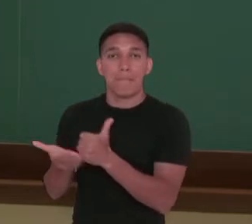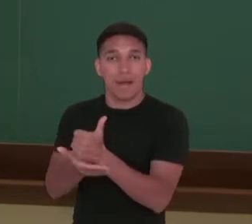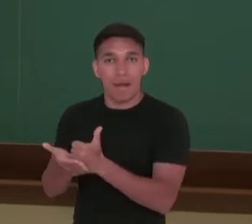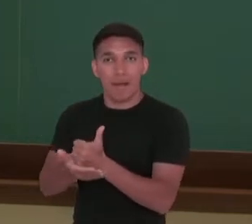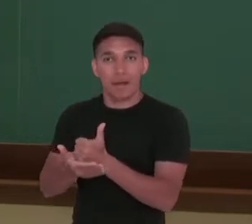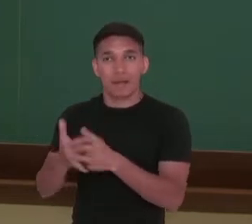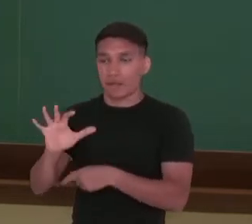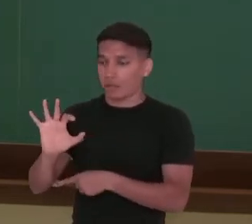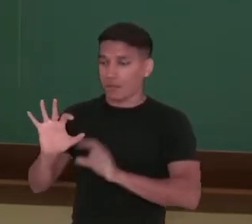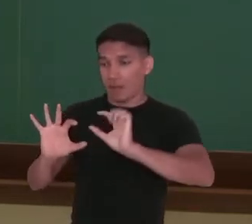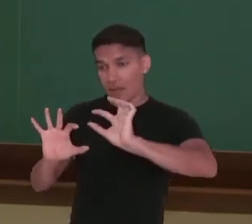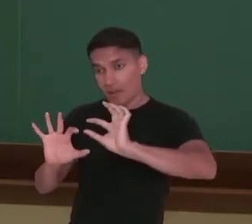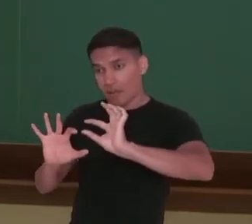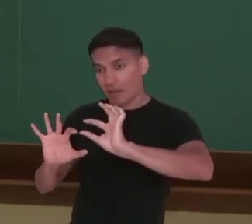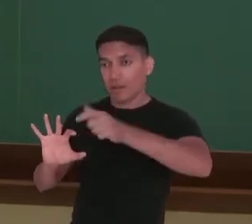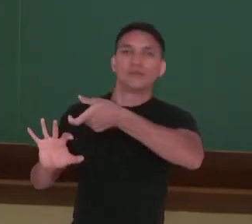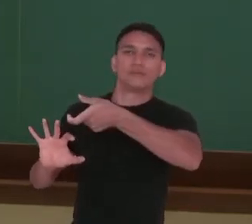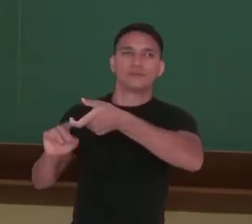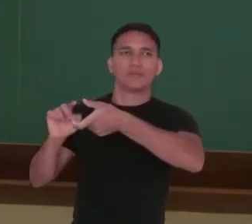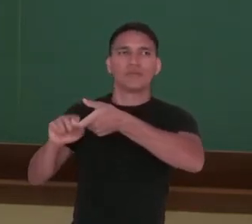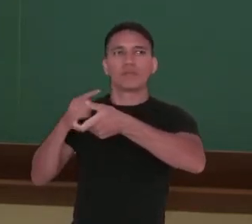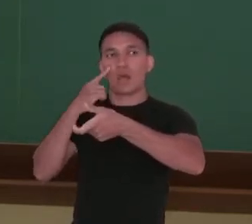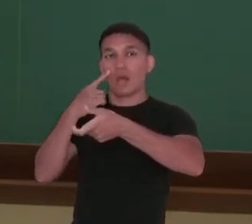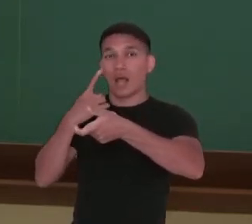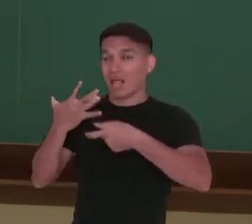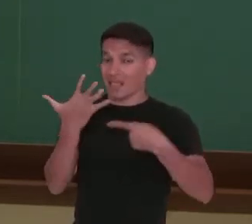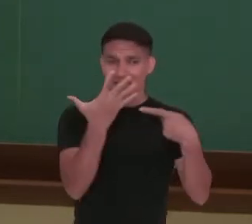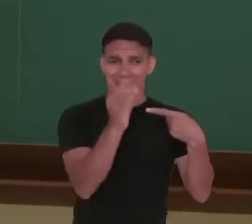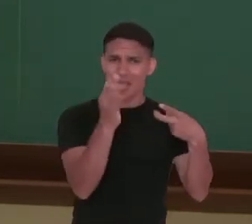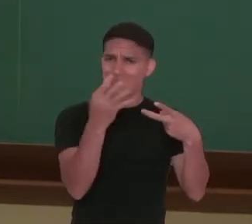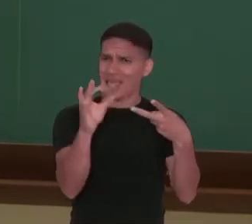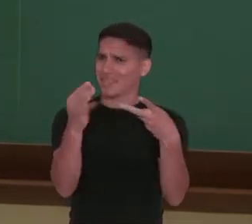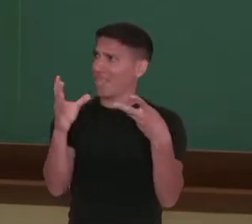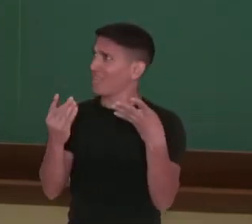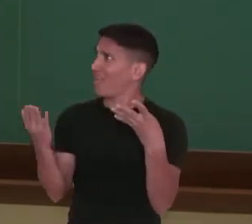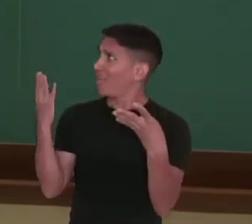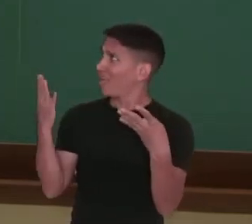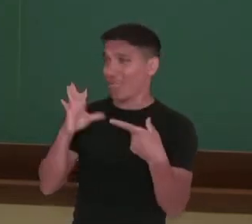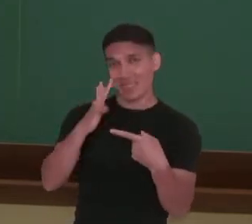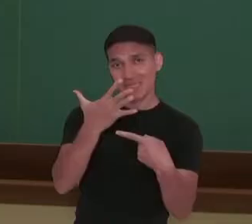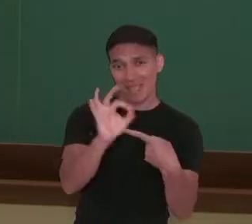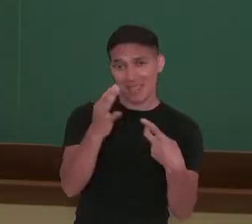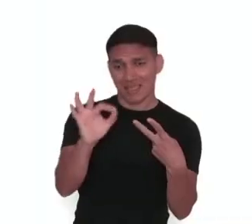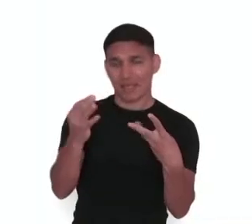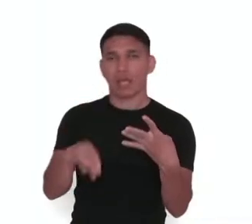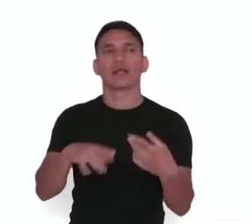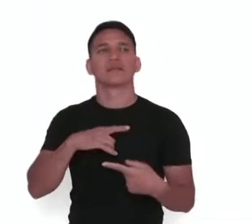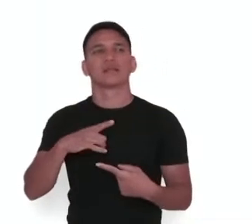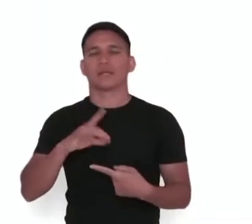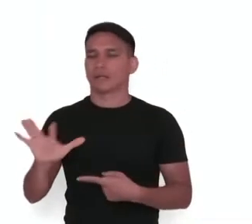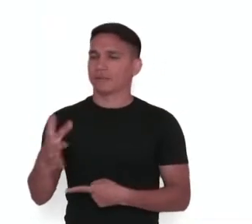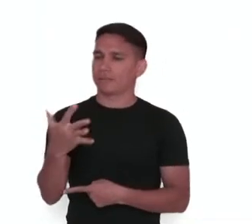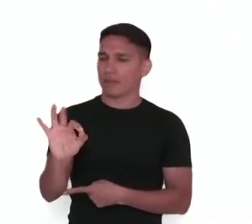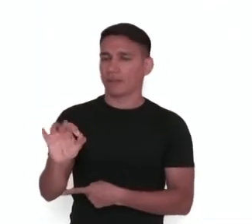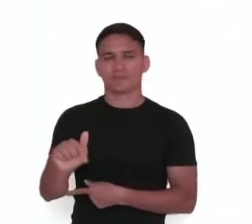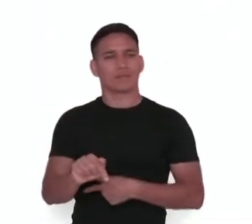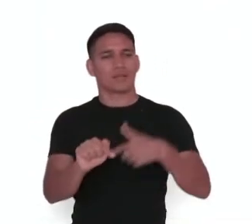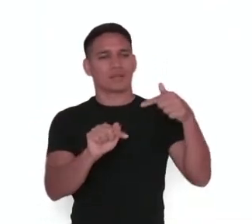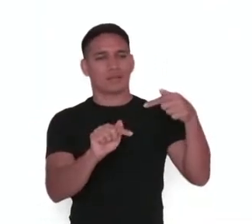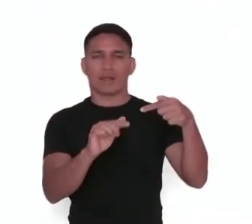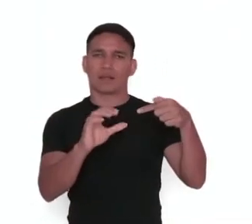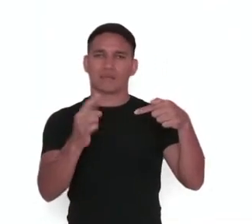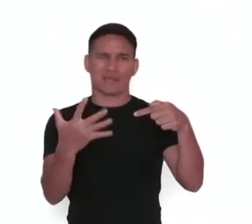ó. Eles formam a base. Aqui nós temos expoente 7, expoente 6,